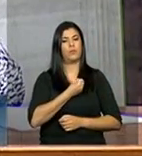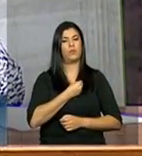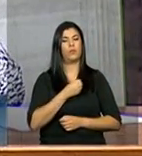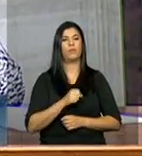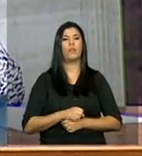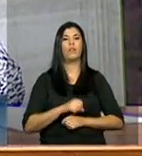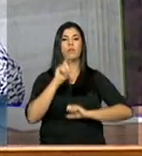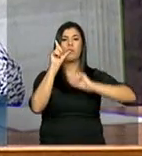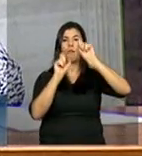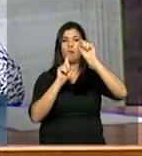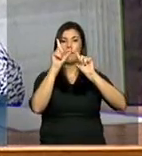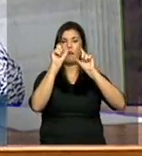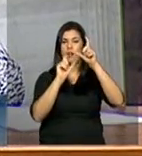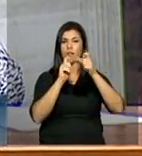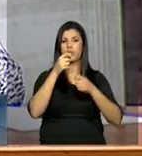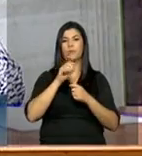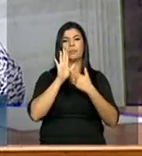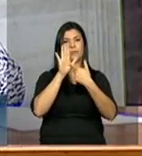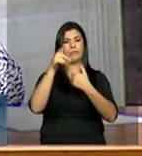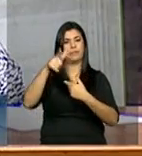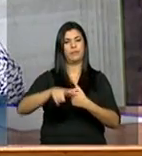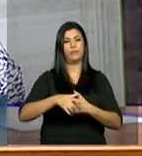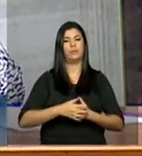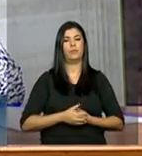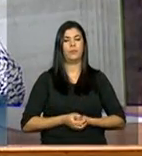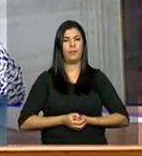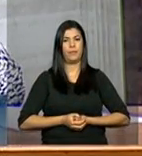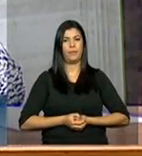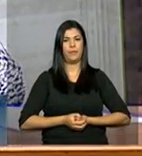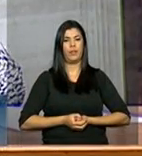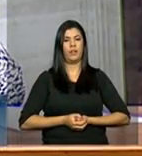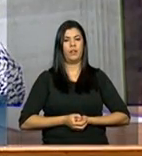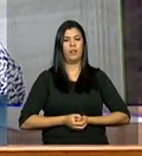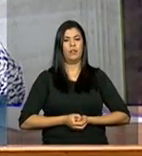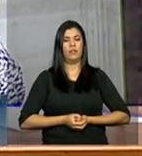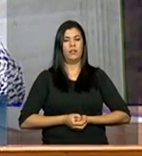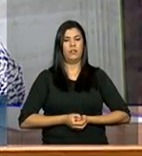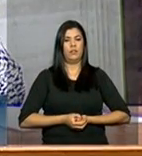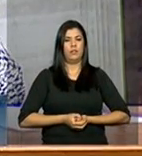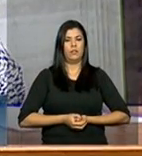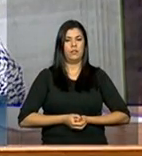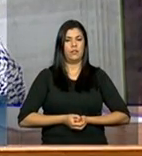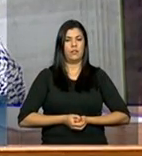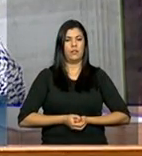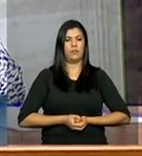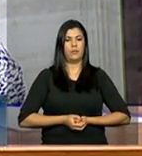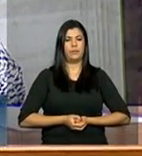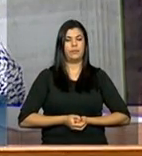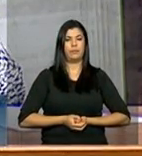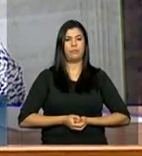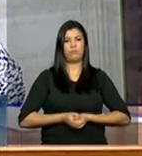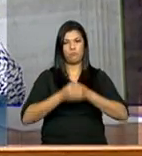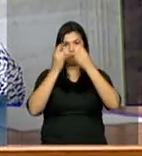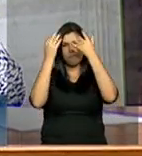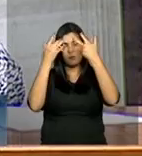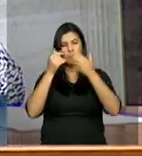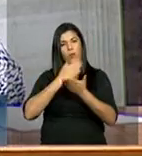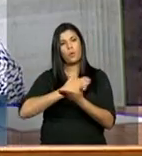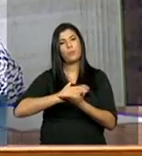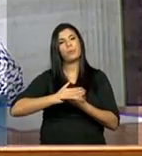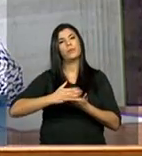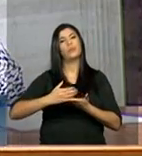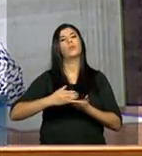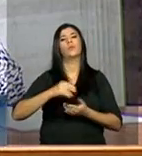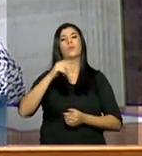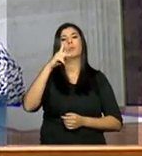gráfico de pizza, por favor. Então, quando a gente começou o PAC, Rosane,